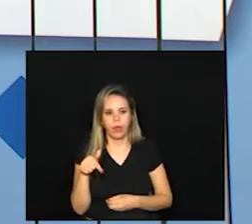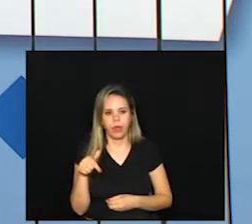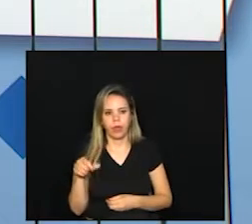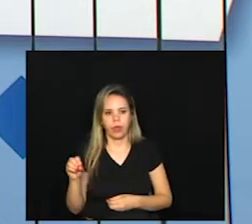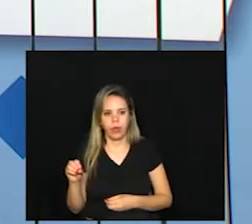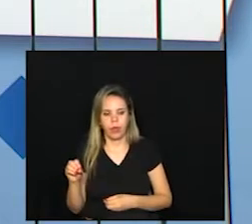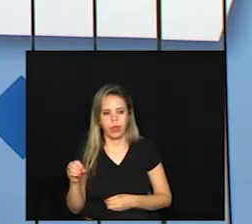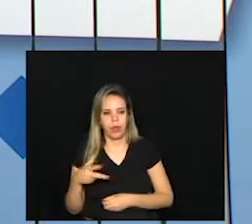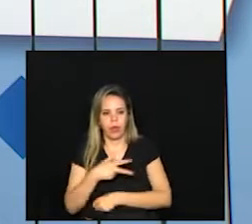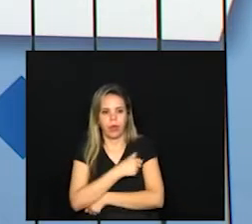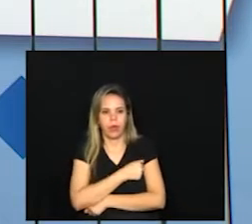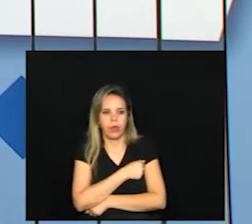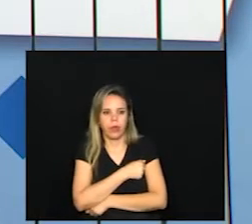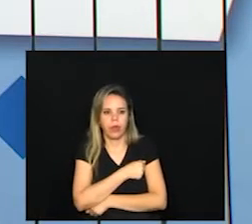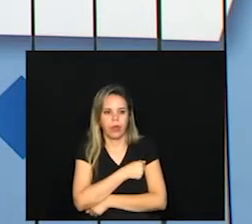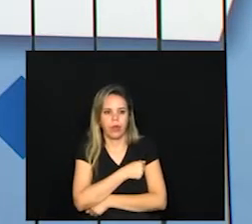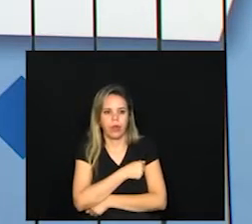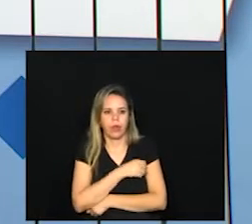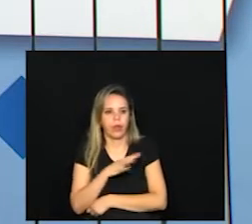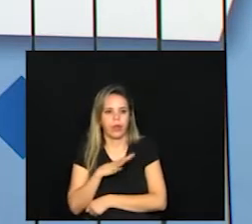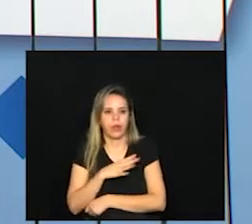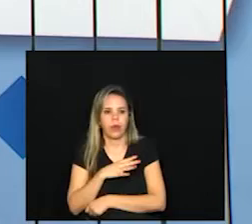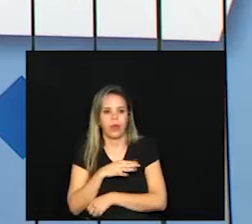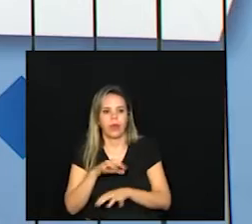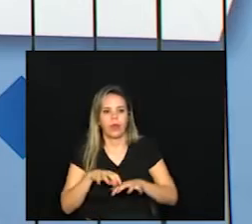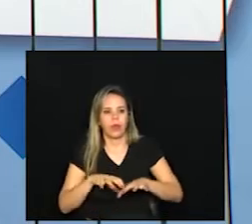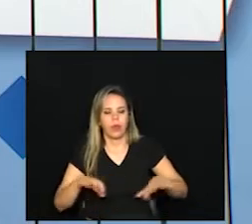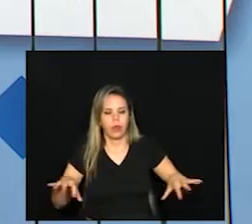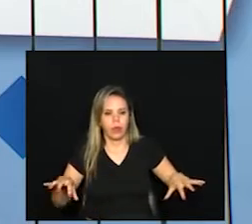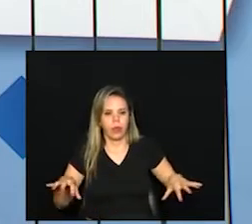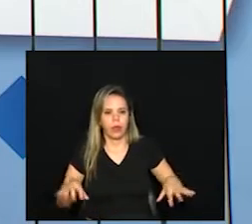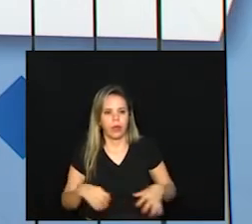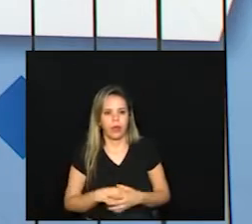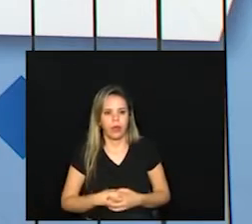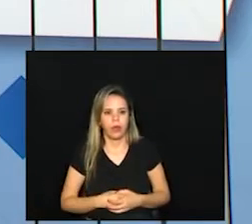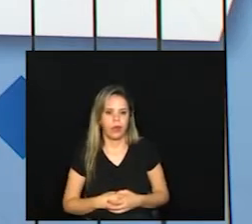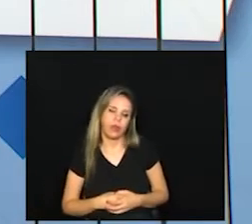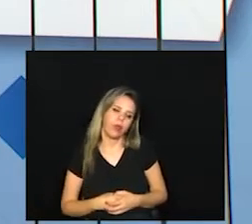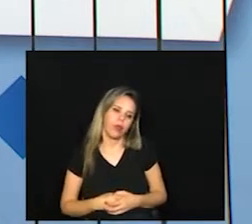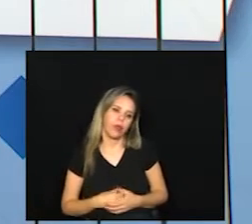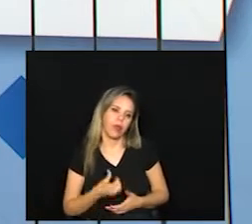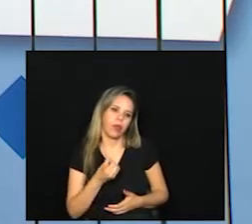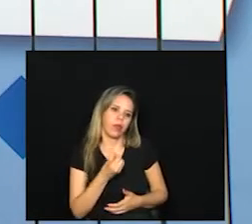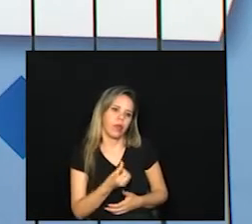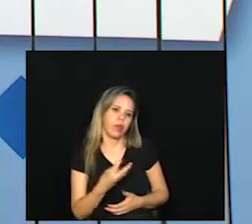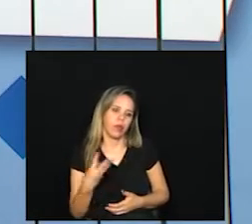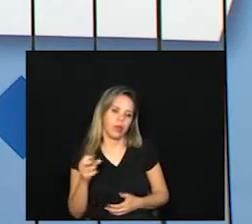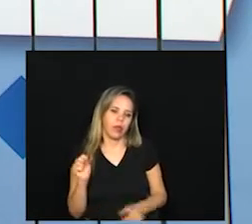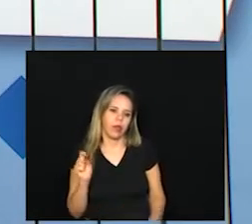871.770 doses foram aplicadas na cidade, divididas da seguinte forma: